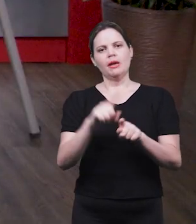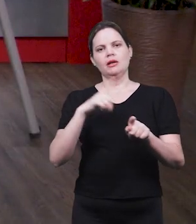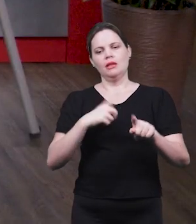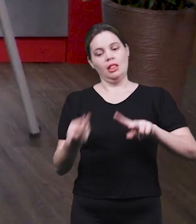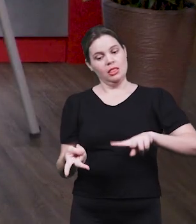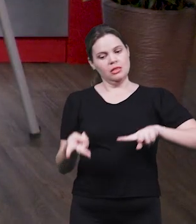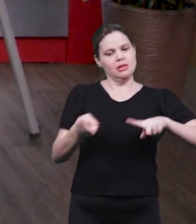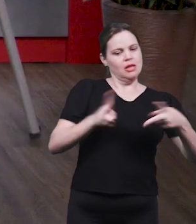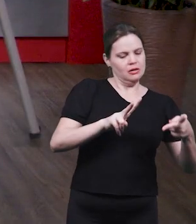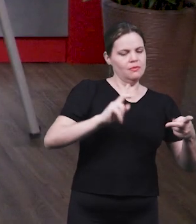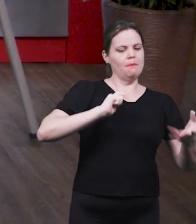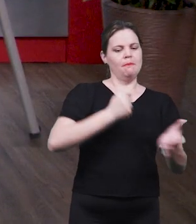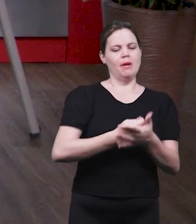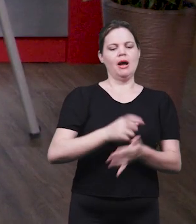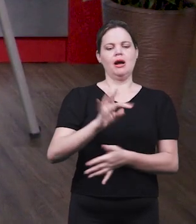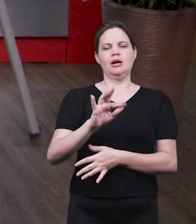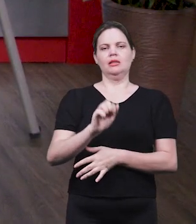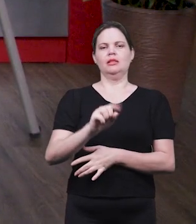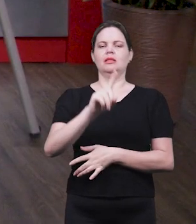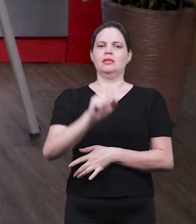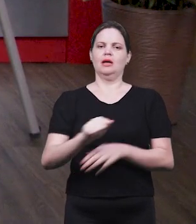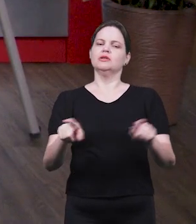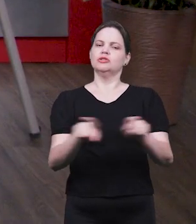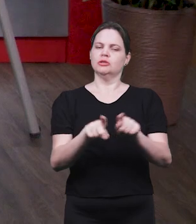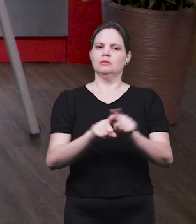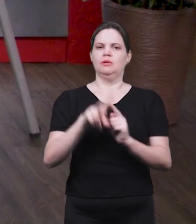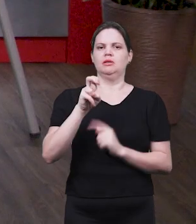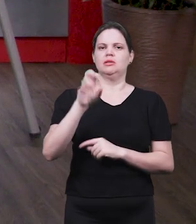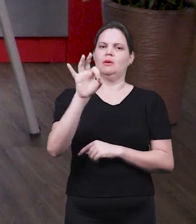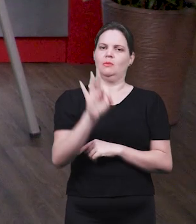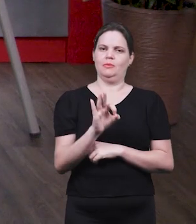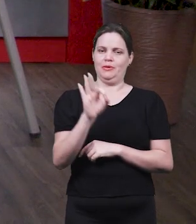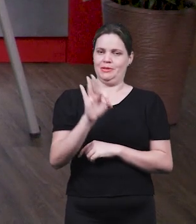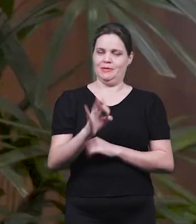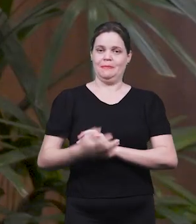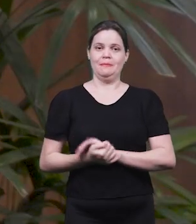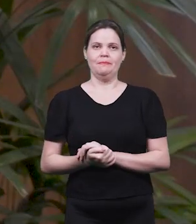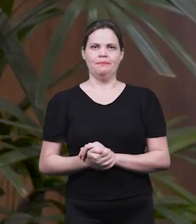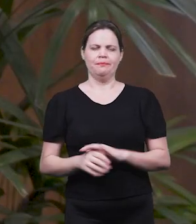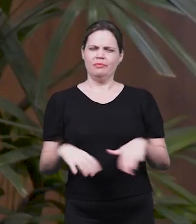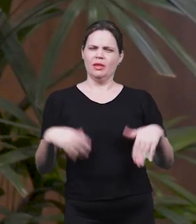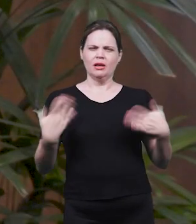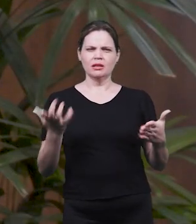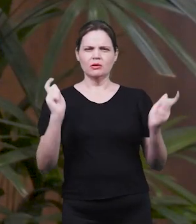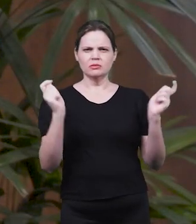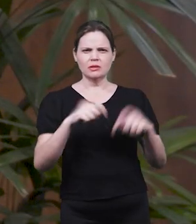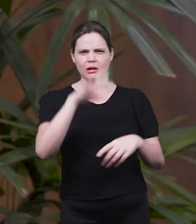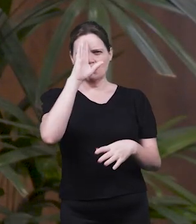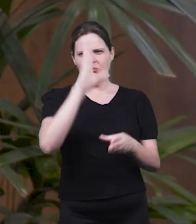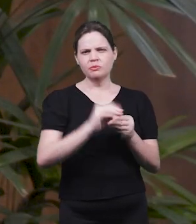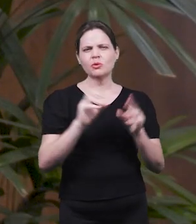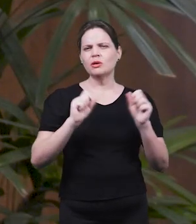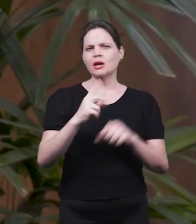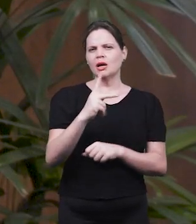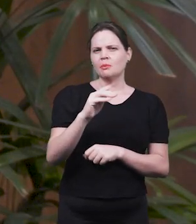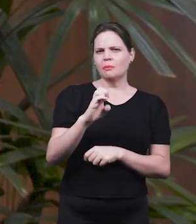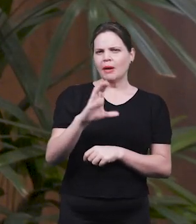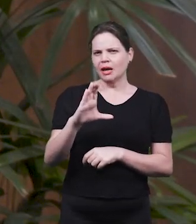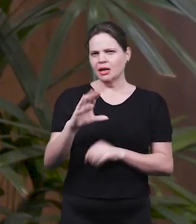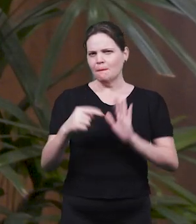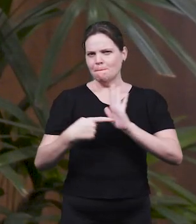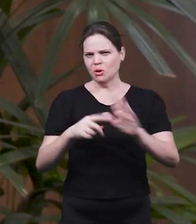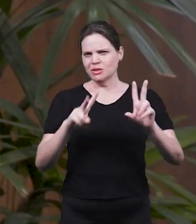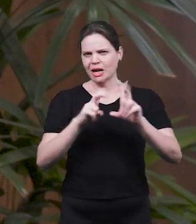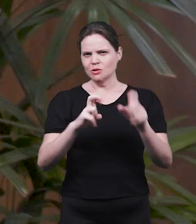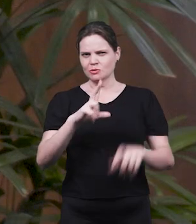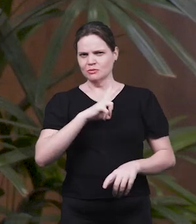5% do então, valor. Doutora Luciana, é possível, então, nós concluirmos que a PEC não fala nada de privatização